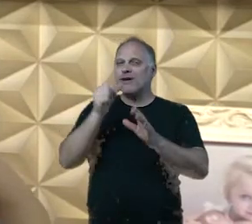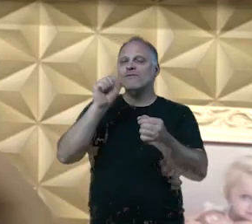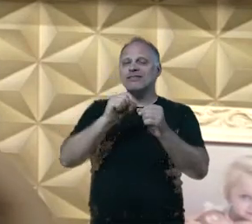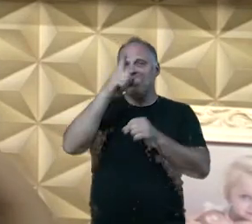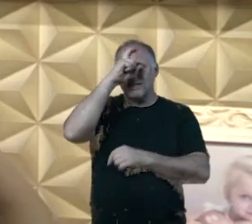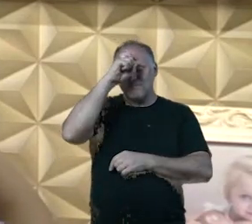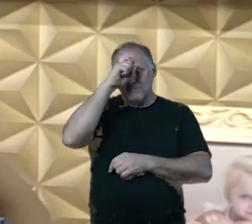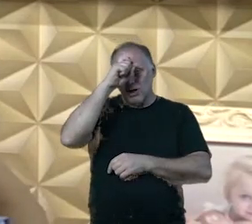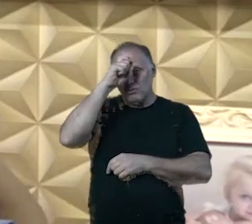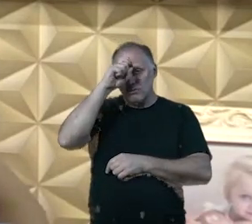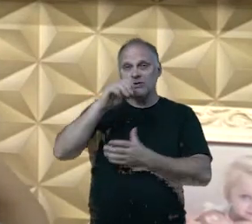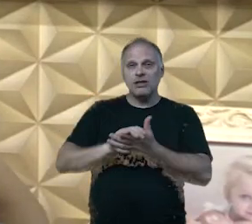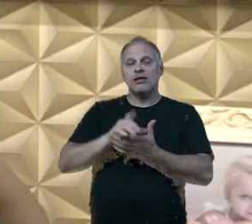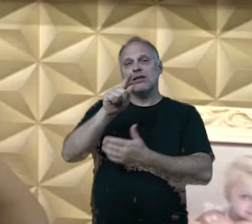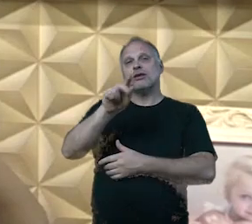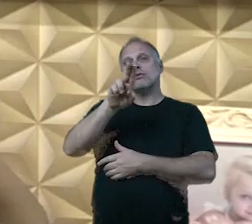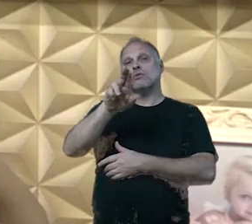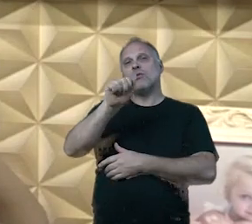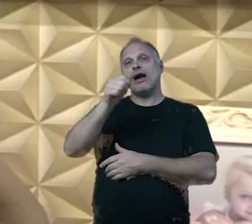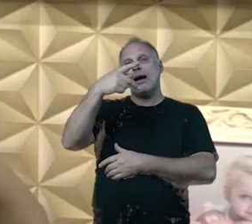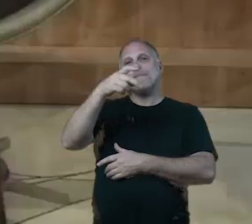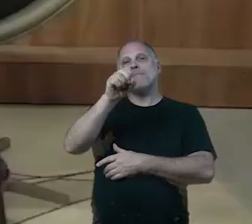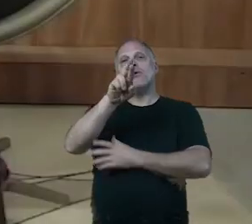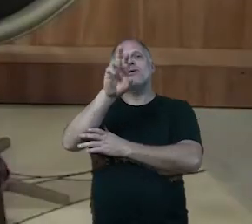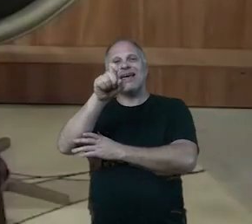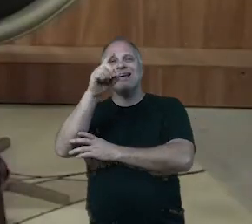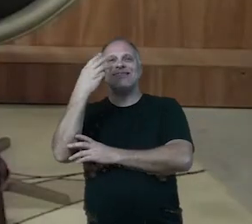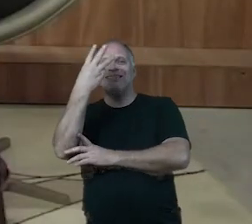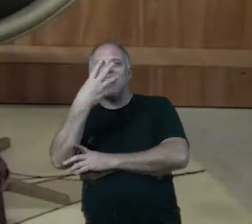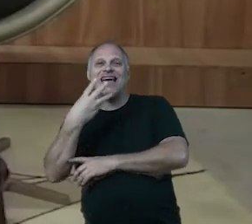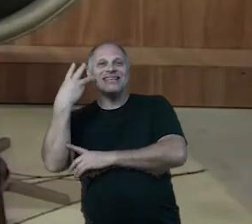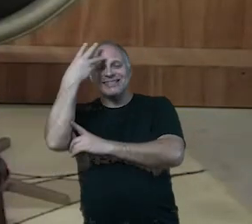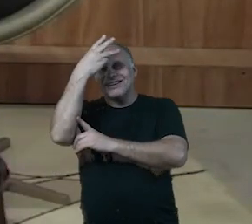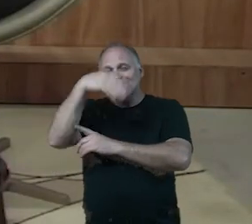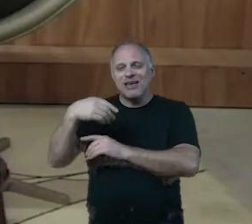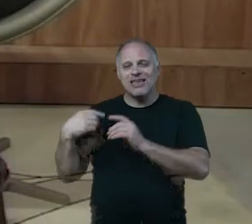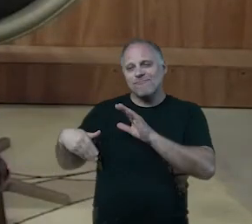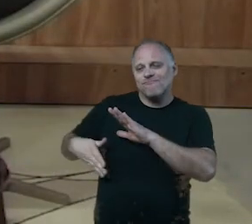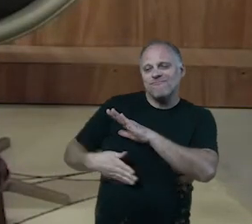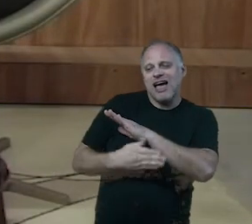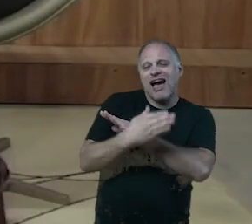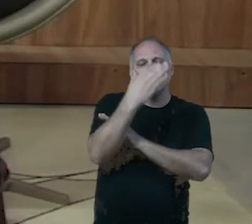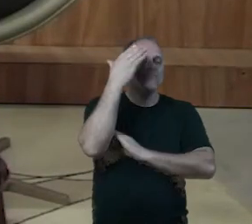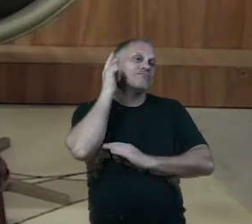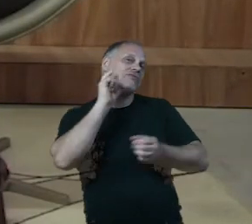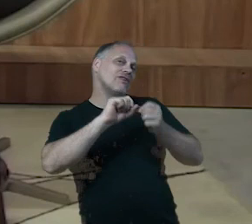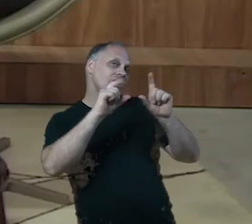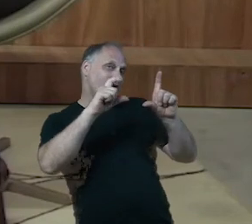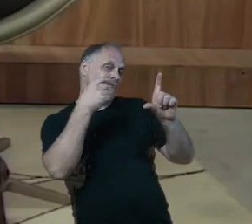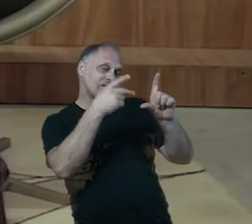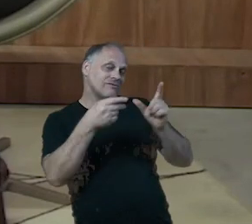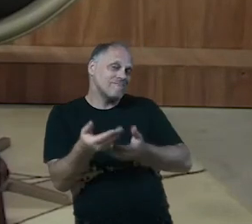foi no hospital de Guaporé. Foi 3 horas e meia de viagem para conseguir fotografar um parto, assim. Mas,